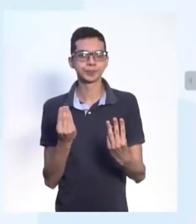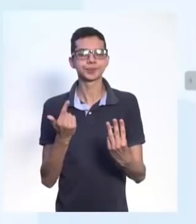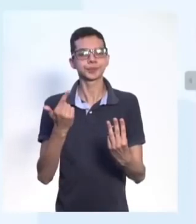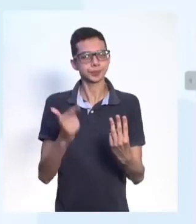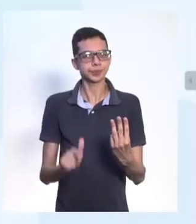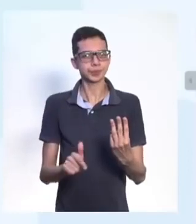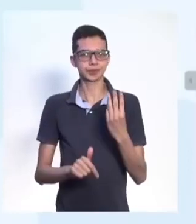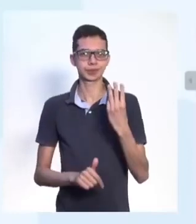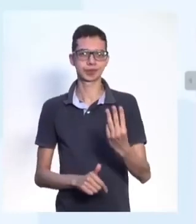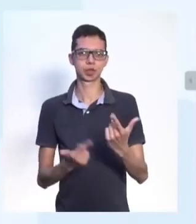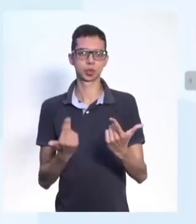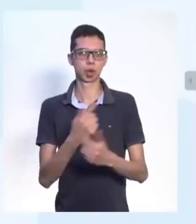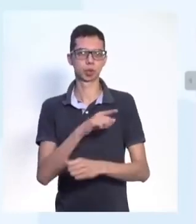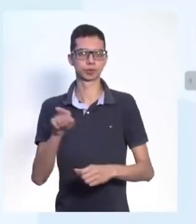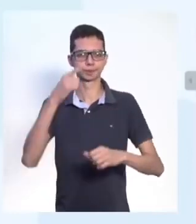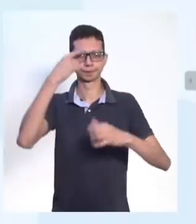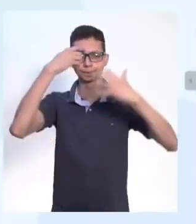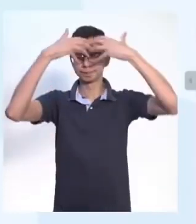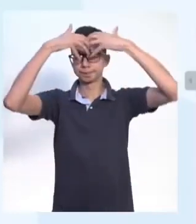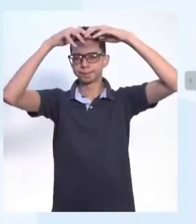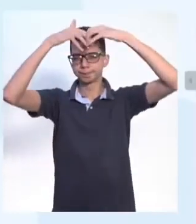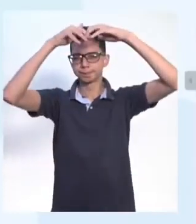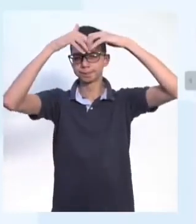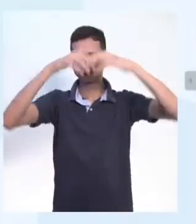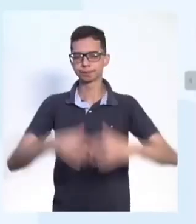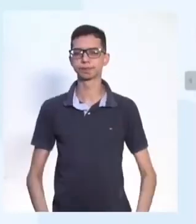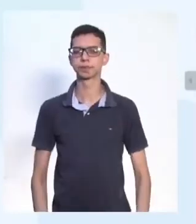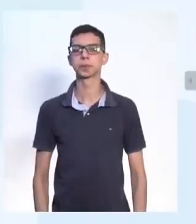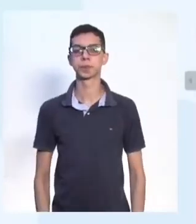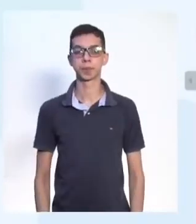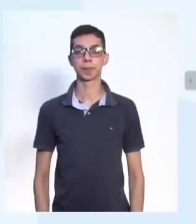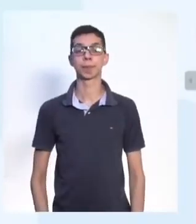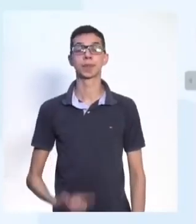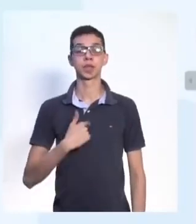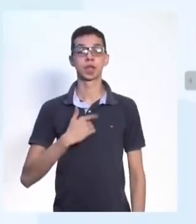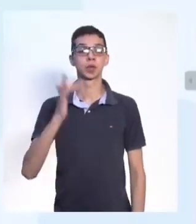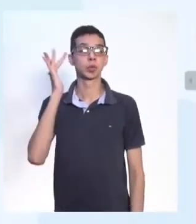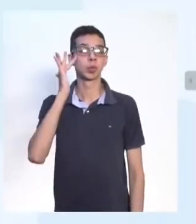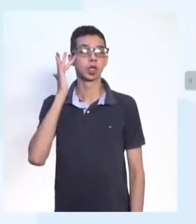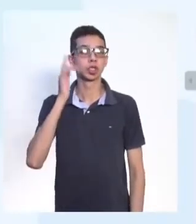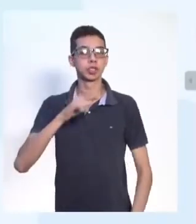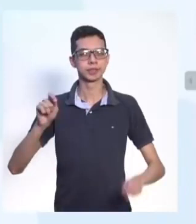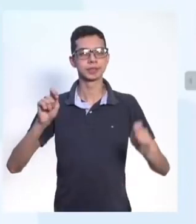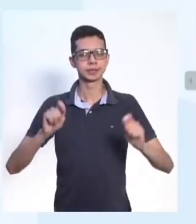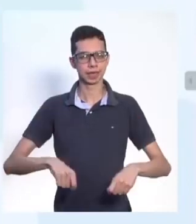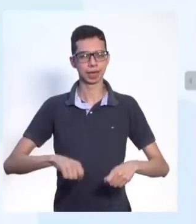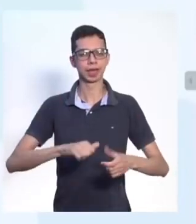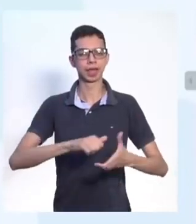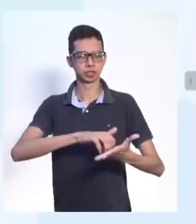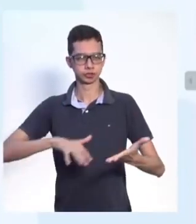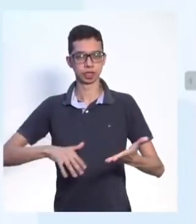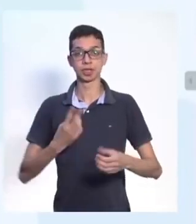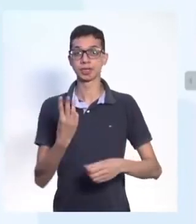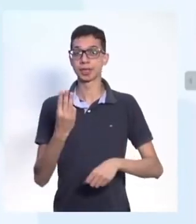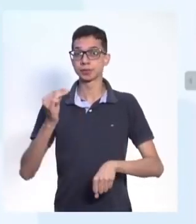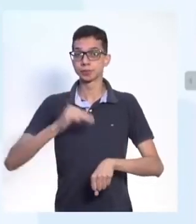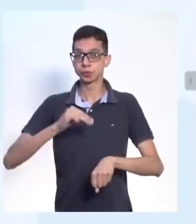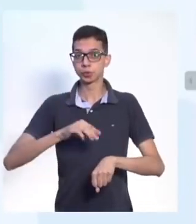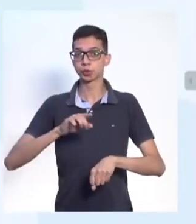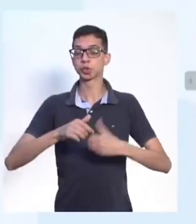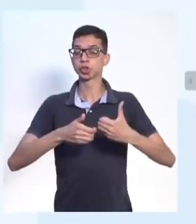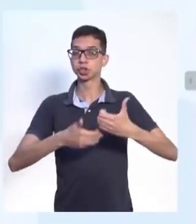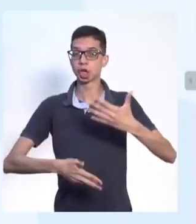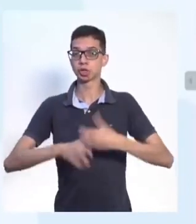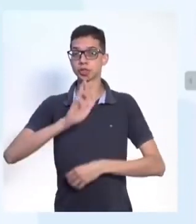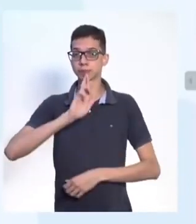Então, é a mesma ideia aí. Como é a primeira atividade, acho que dá tempo de fazer, 3 minutinhos para vocês, coloquem lá no chat.